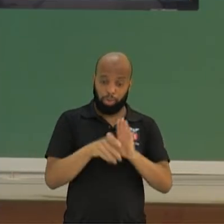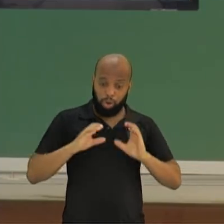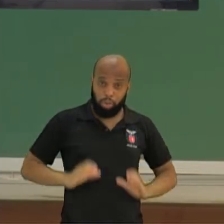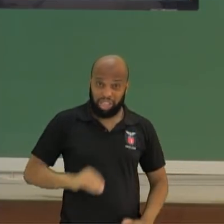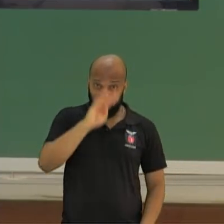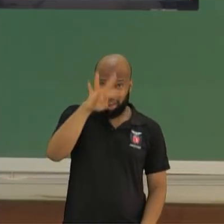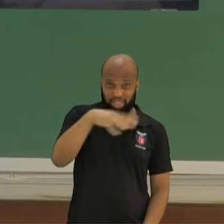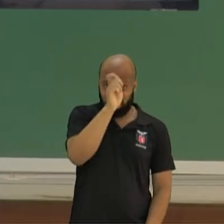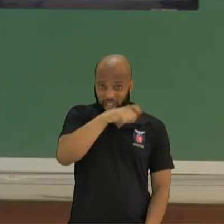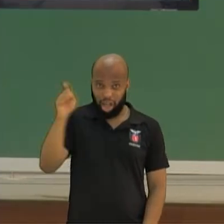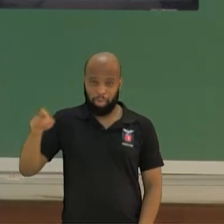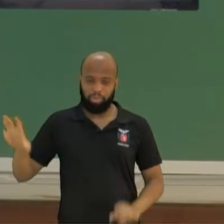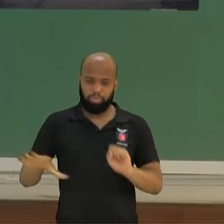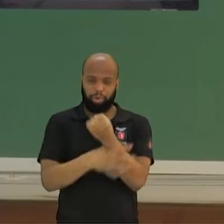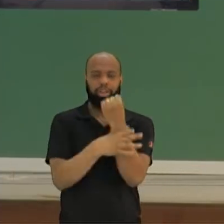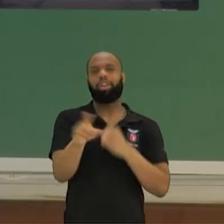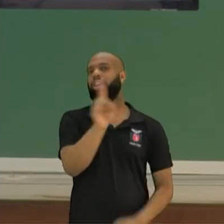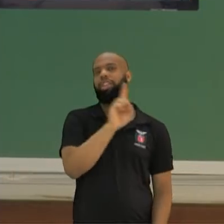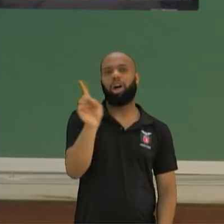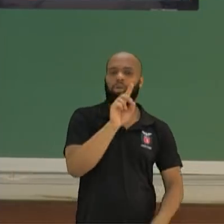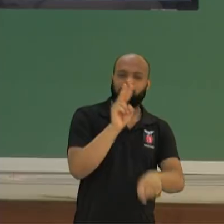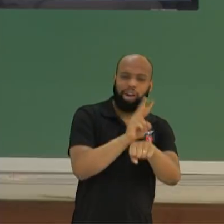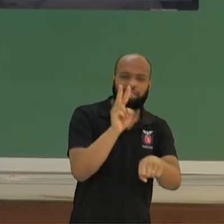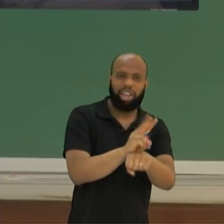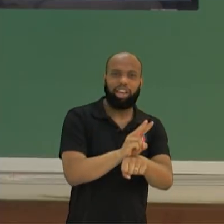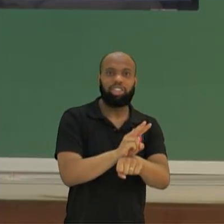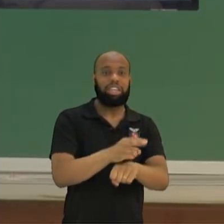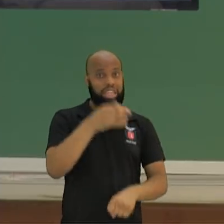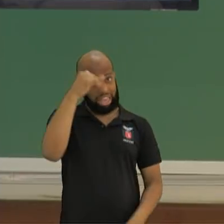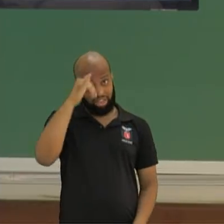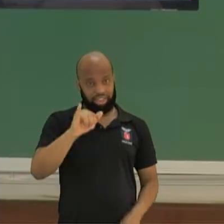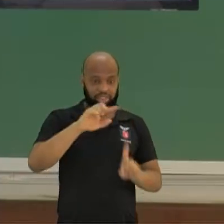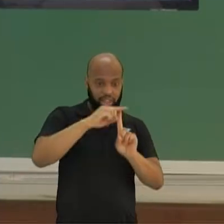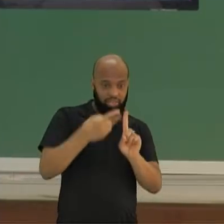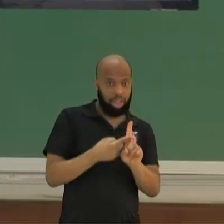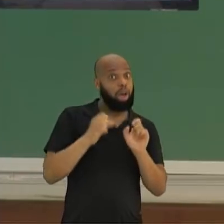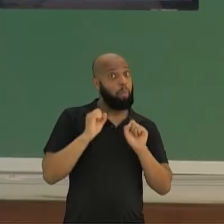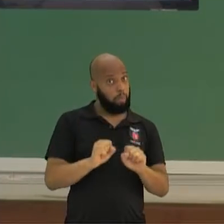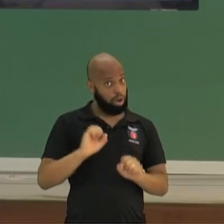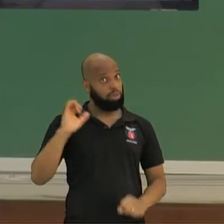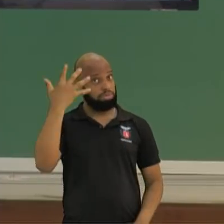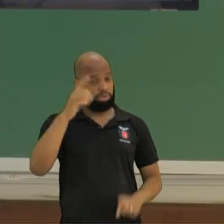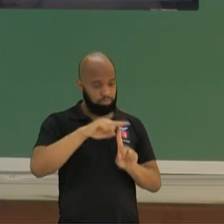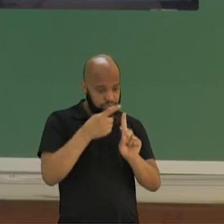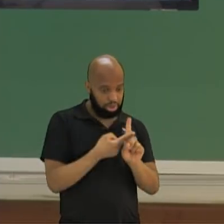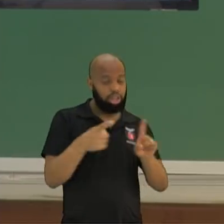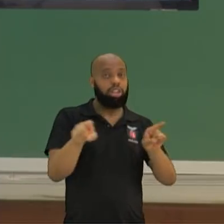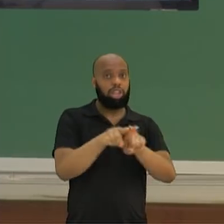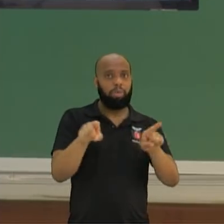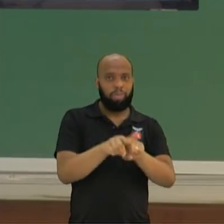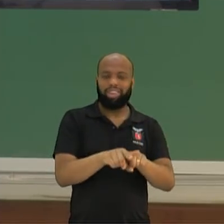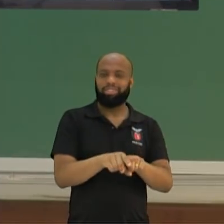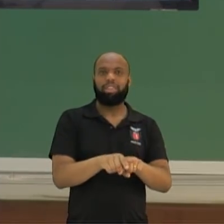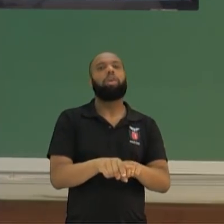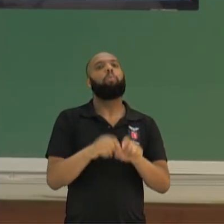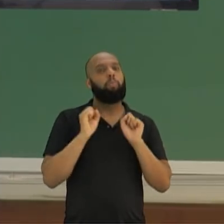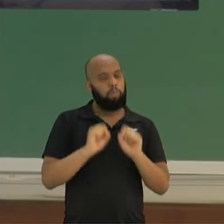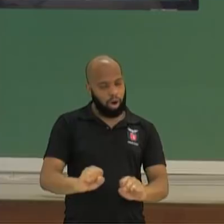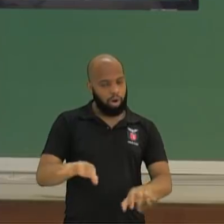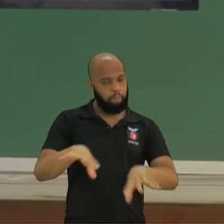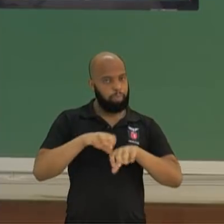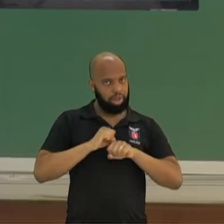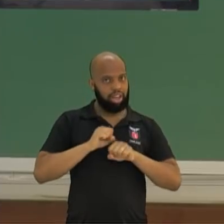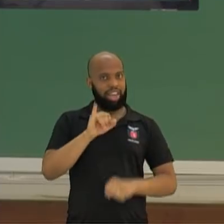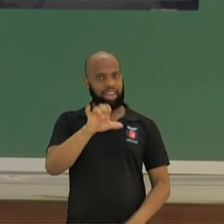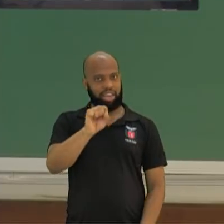não têm garantia nem de proteção, né, contra a gravidez indesejada, muito menos contra as ISTs, tá?